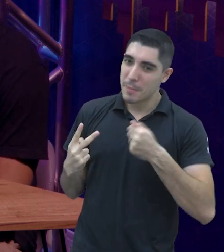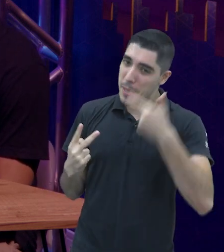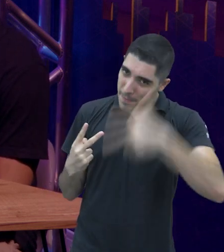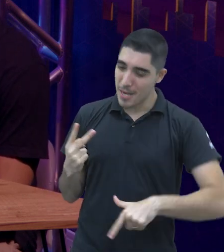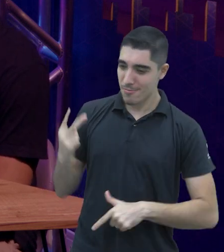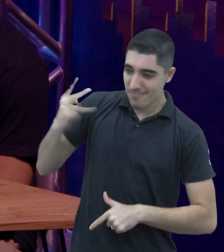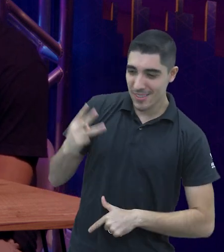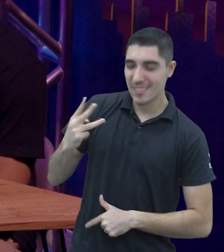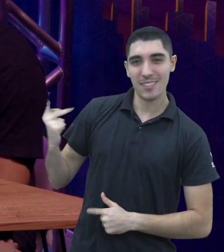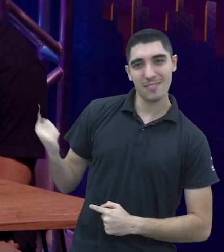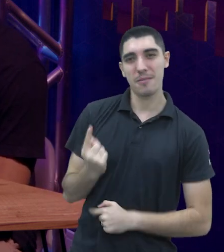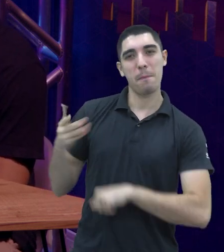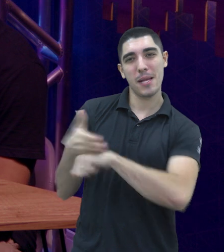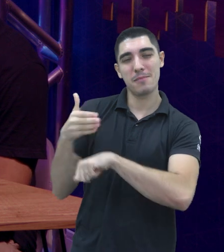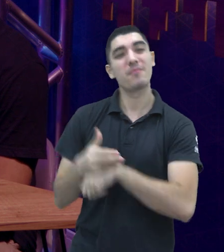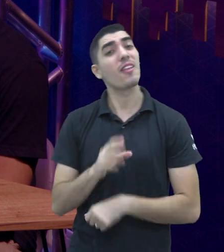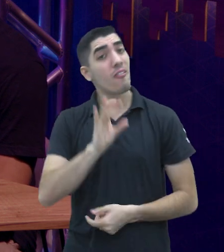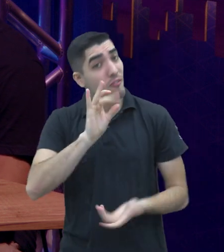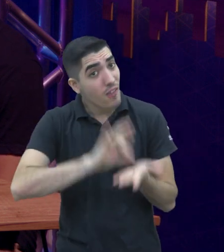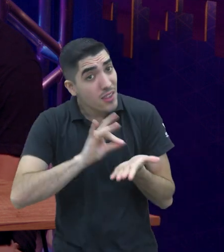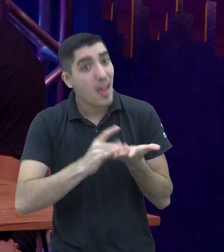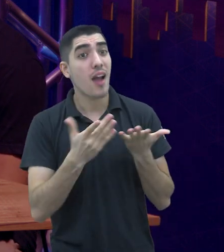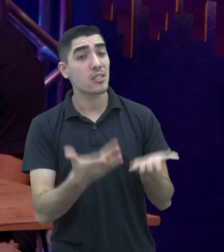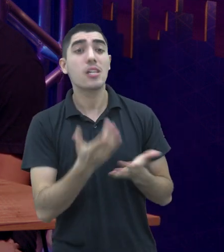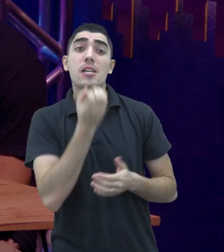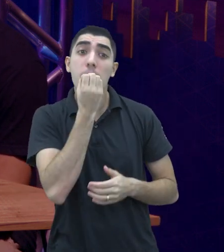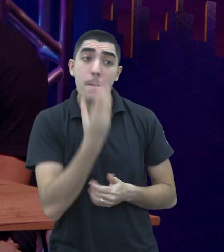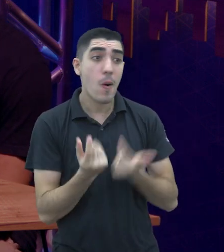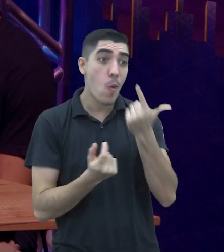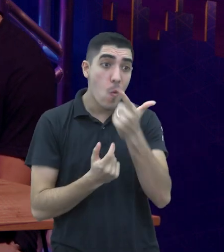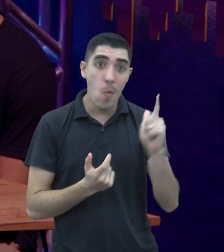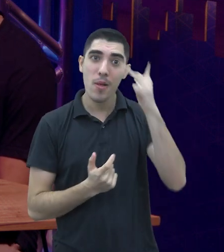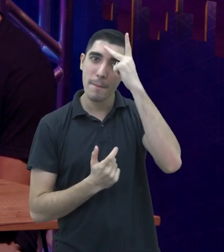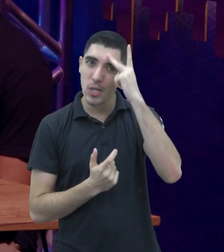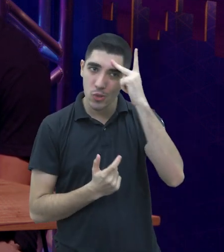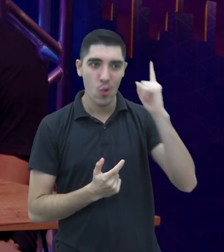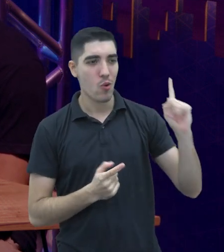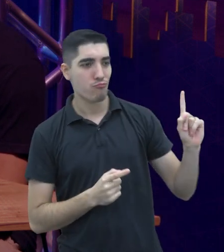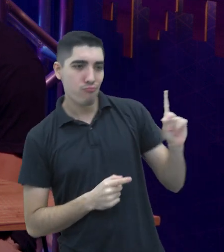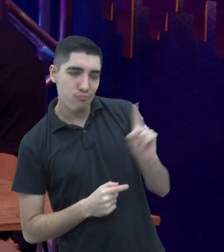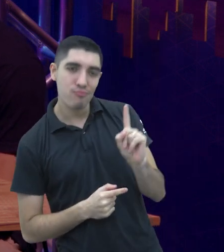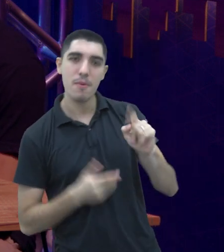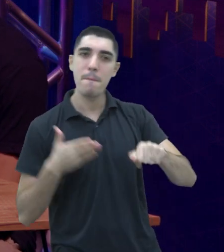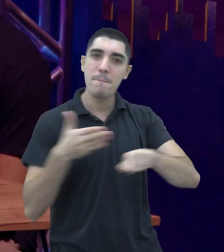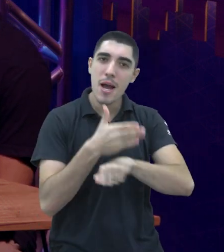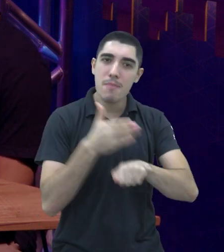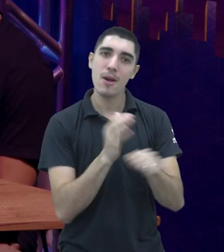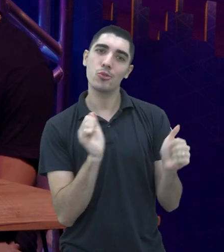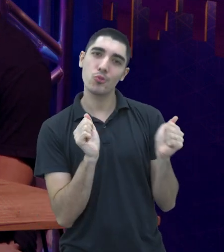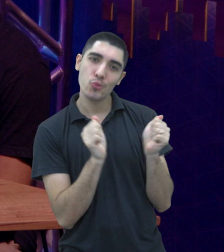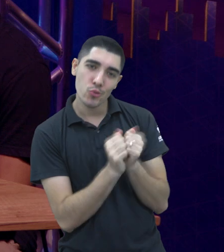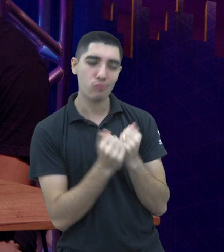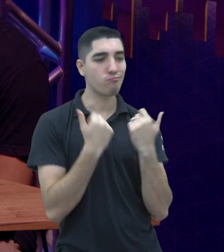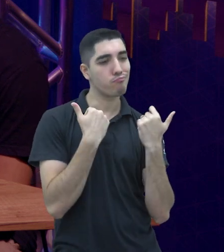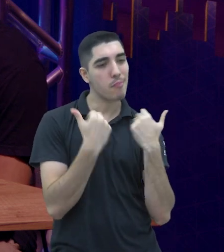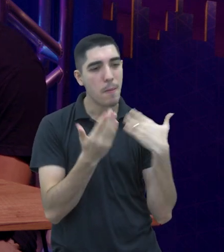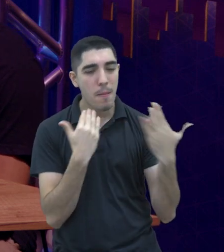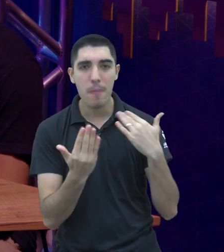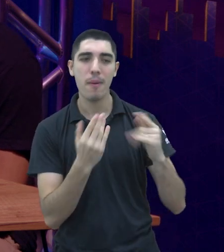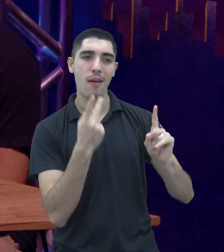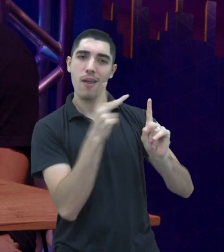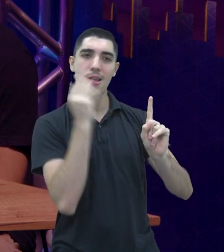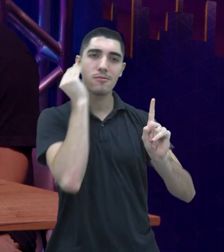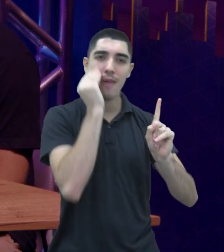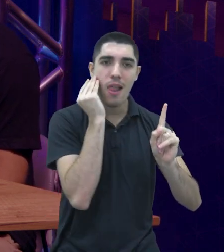ficando maçante. Pois é, né, Samu? E é tão bom a gente ter a opção de outras pessoas, né? Também compartilhando